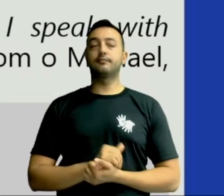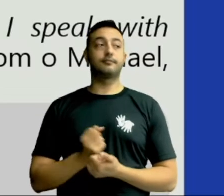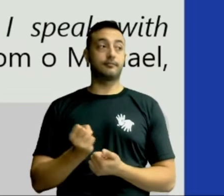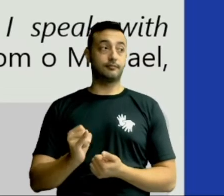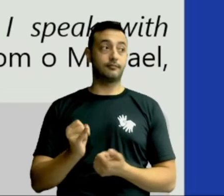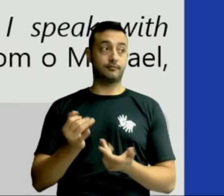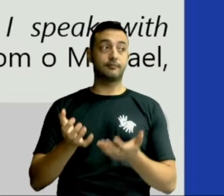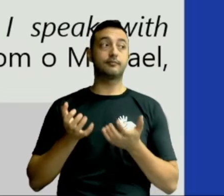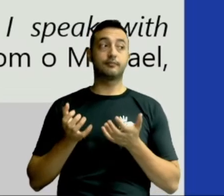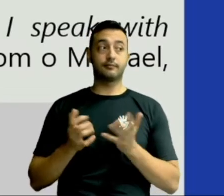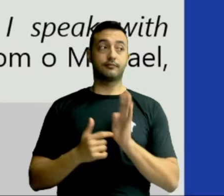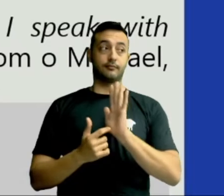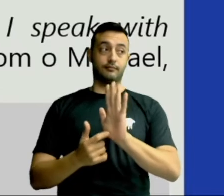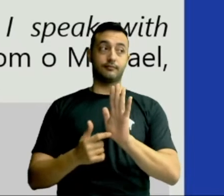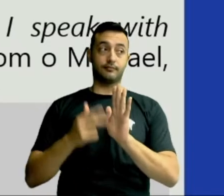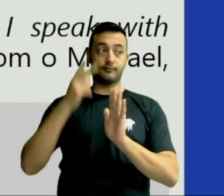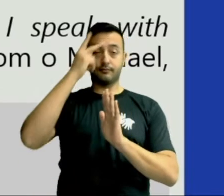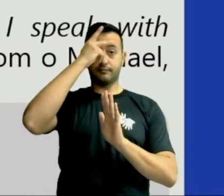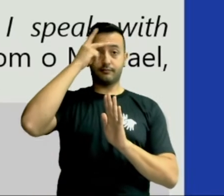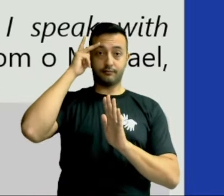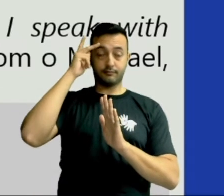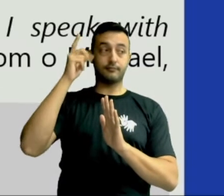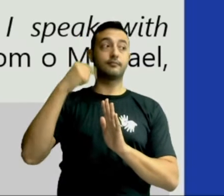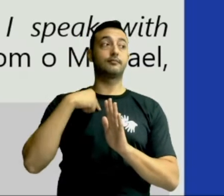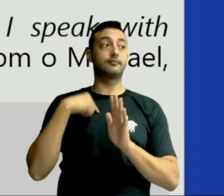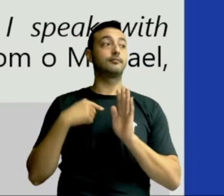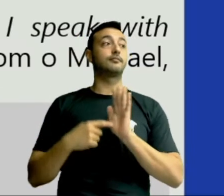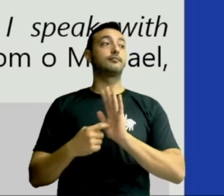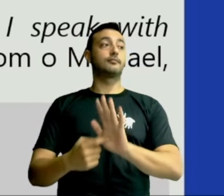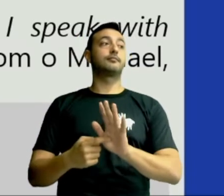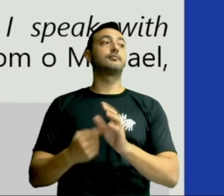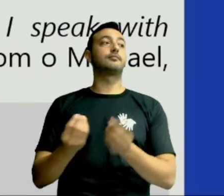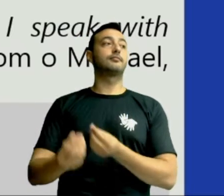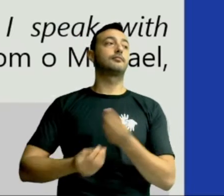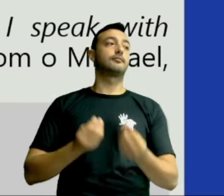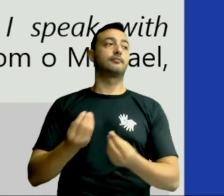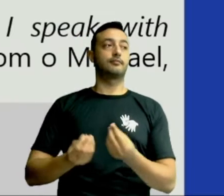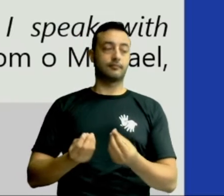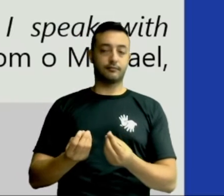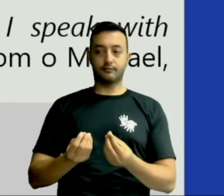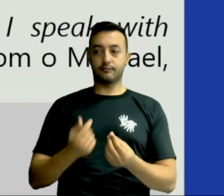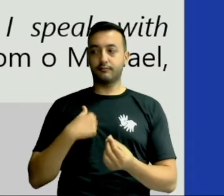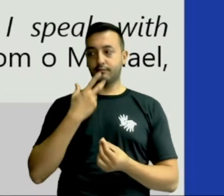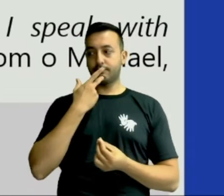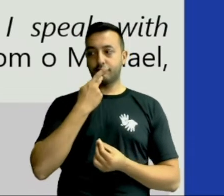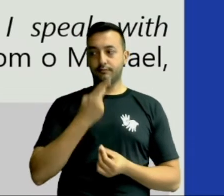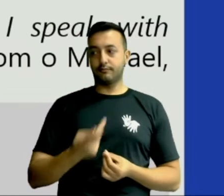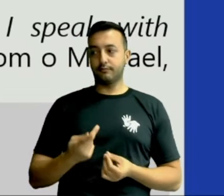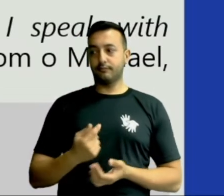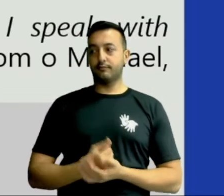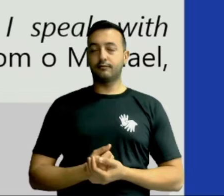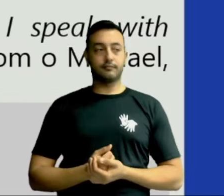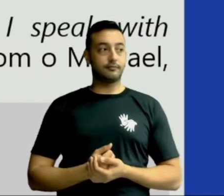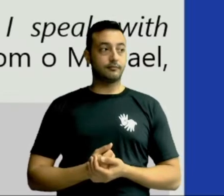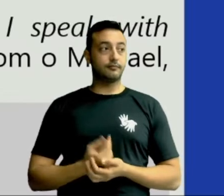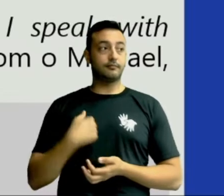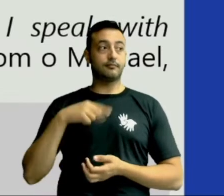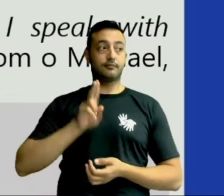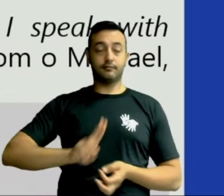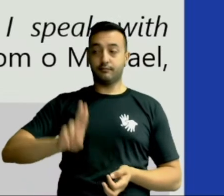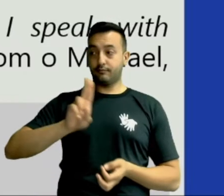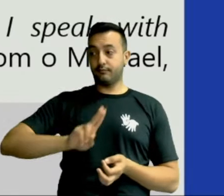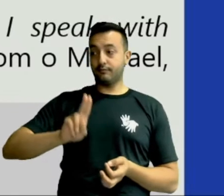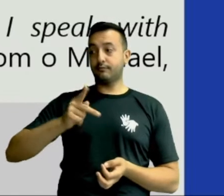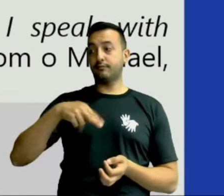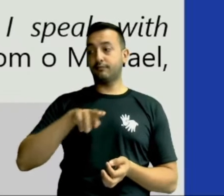E se eu quero apresentar uma pessoa como é que eu chego e apresenta essa pessoa eu falo eu fiz